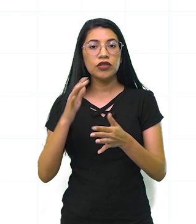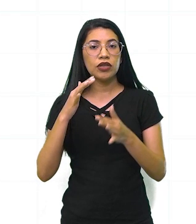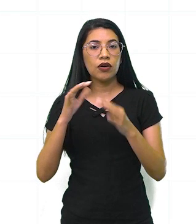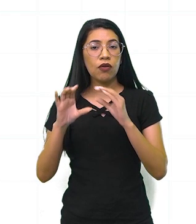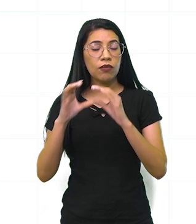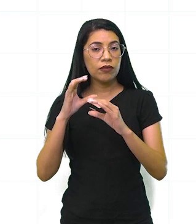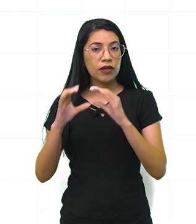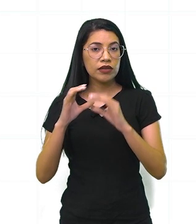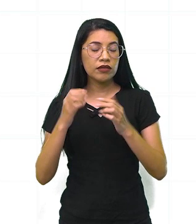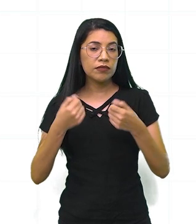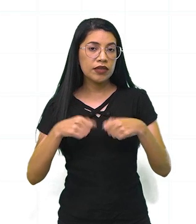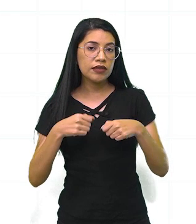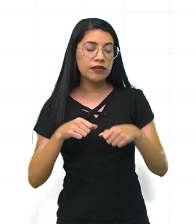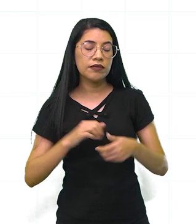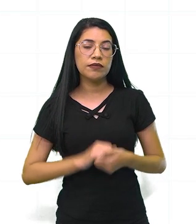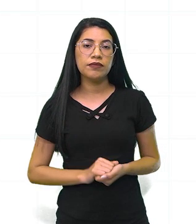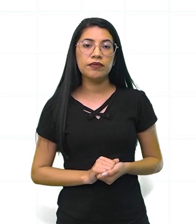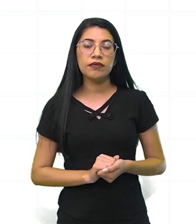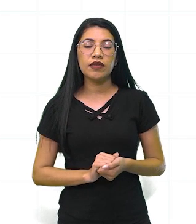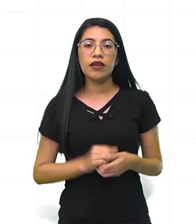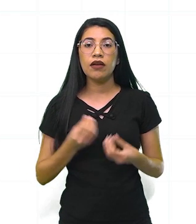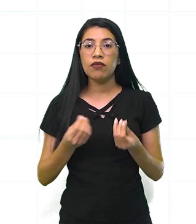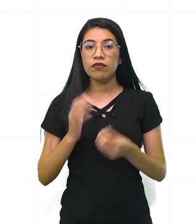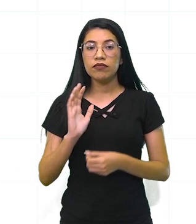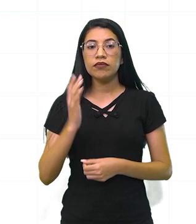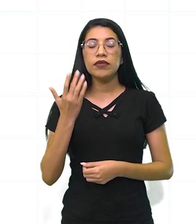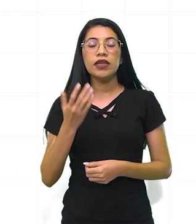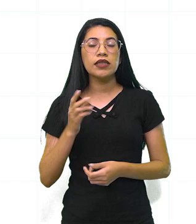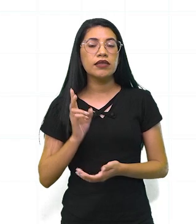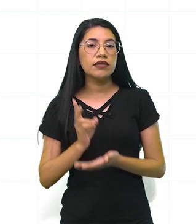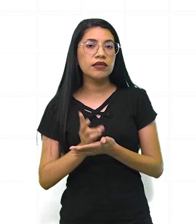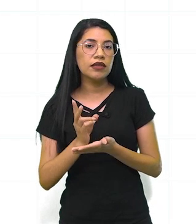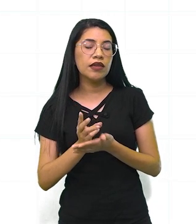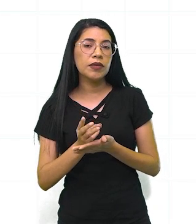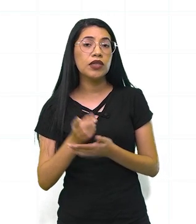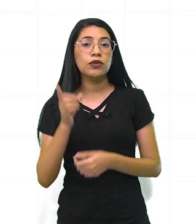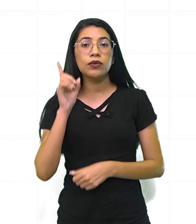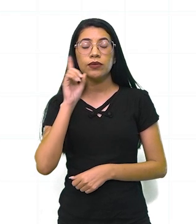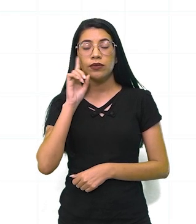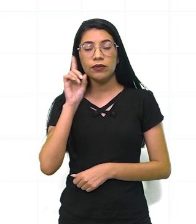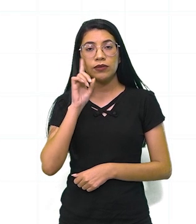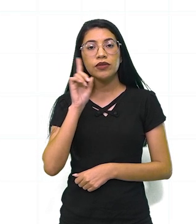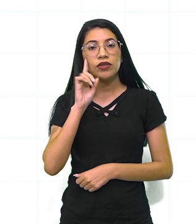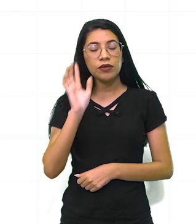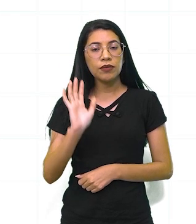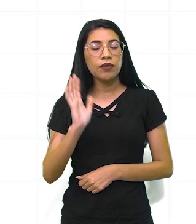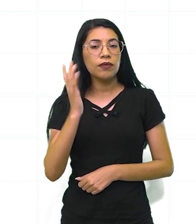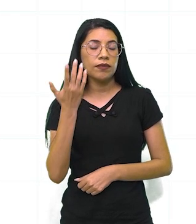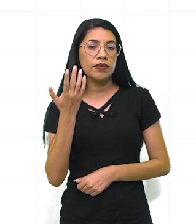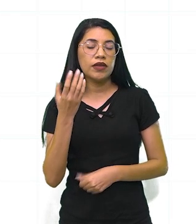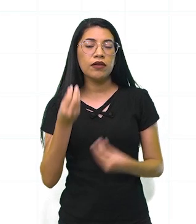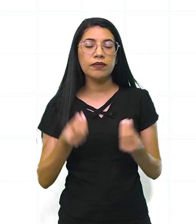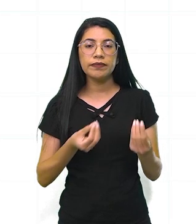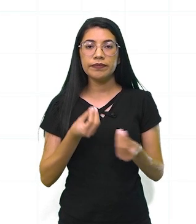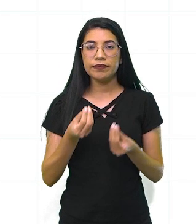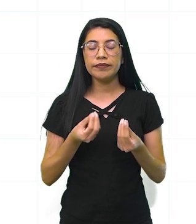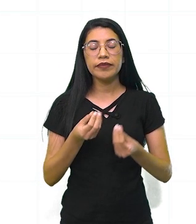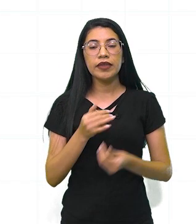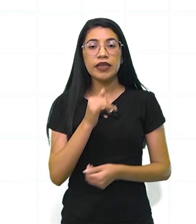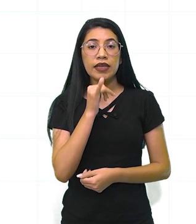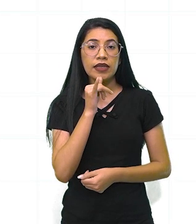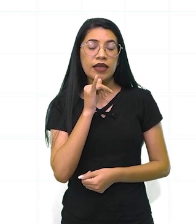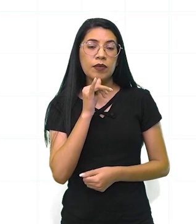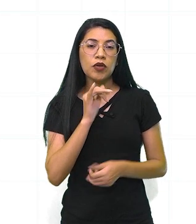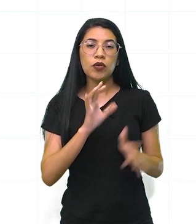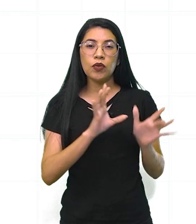encontra certo e isso acontece conosco diariamente né quando nós V nós nós estamos em